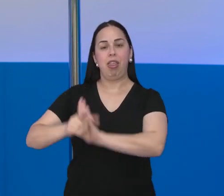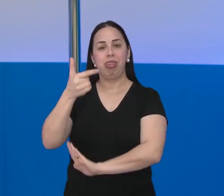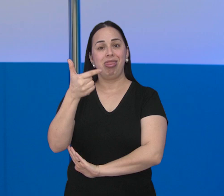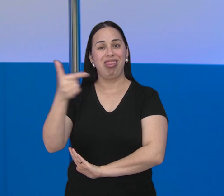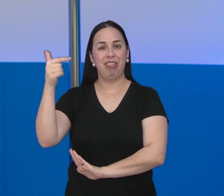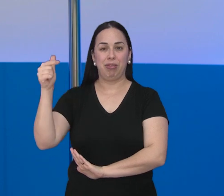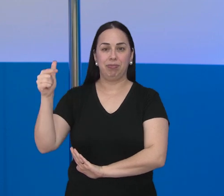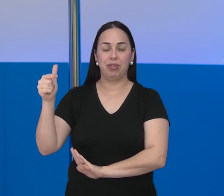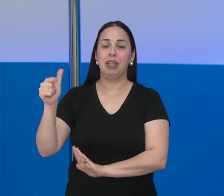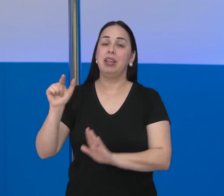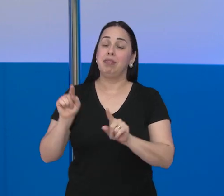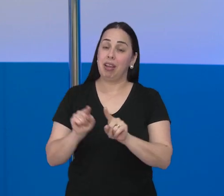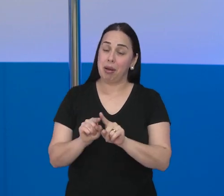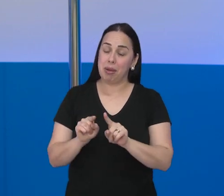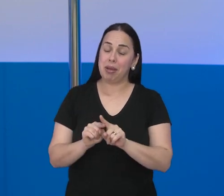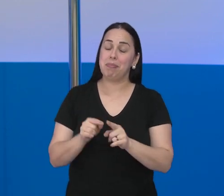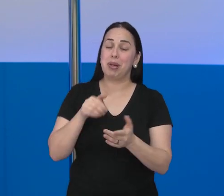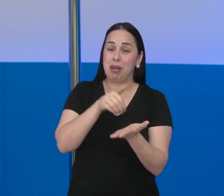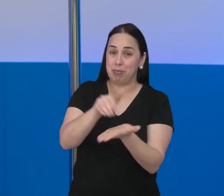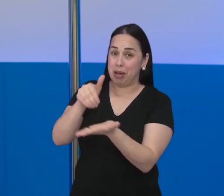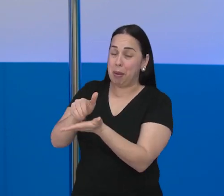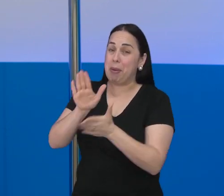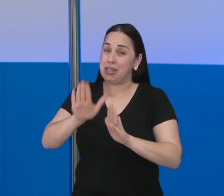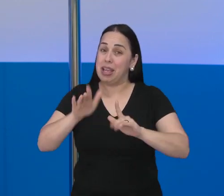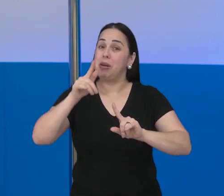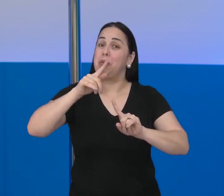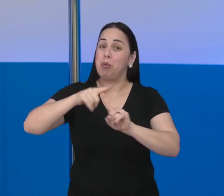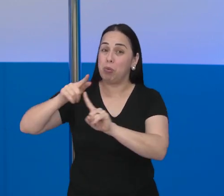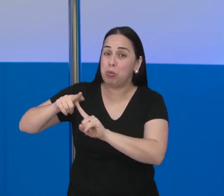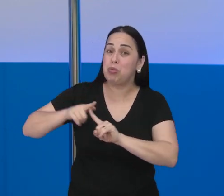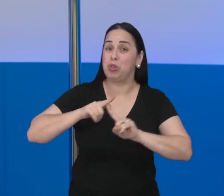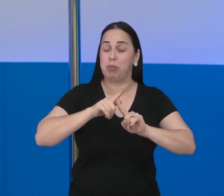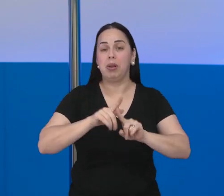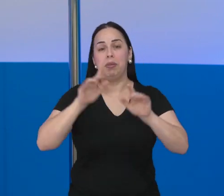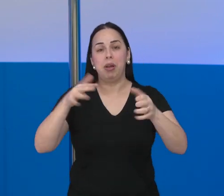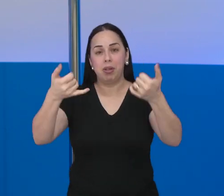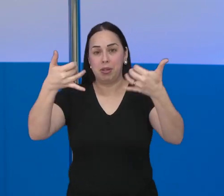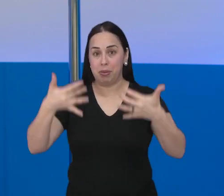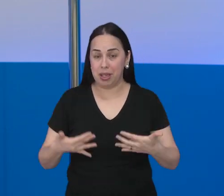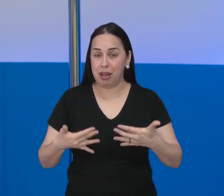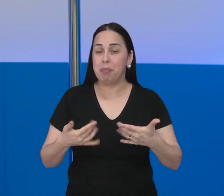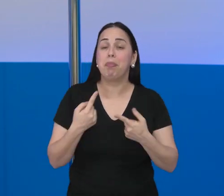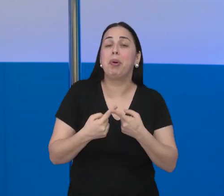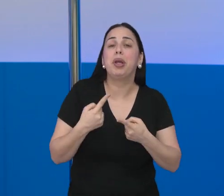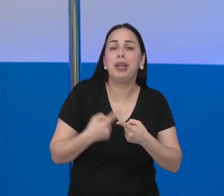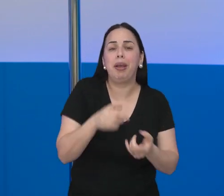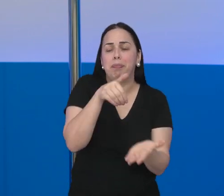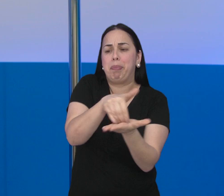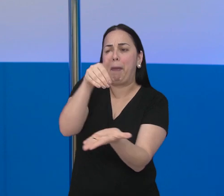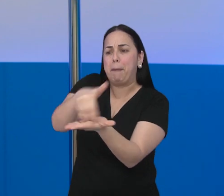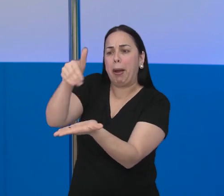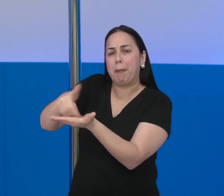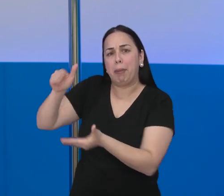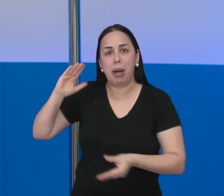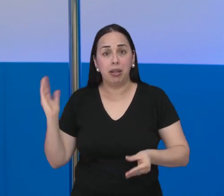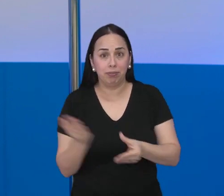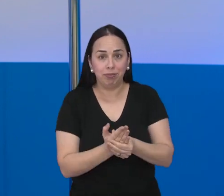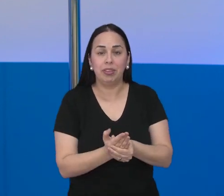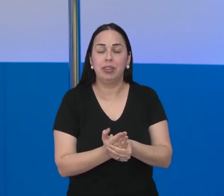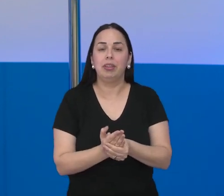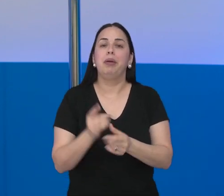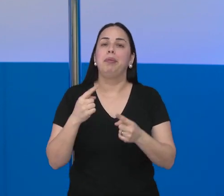que o funcionário tenha acesso aos direitos trabalhistas e só pode ser motivada por casos específicos. Entre as explicações para a